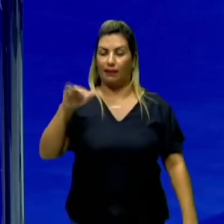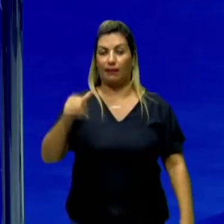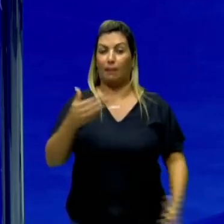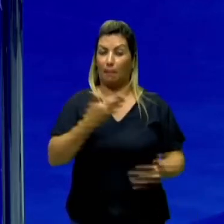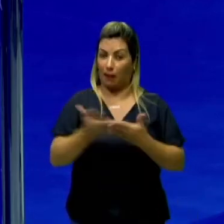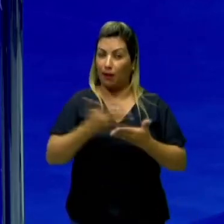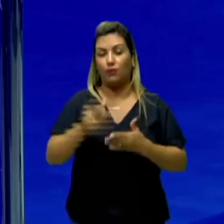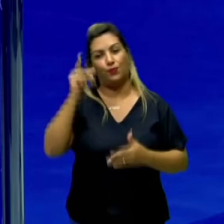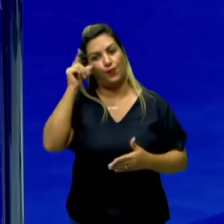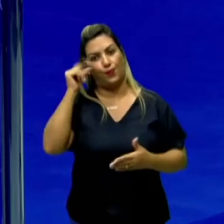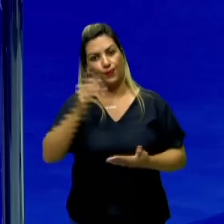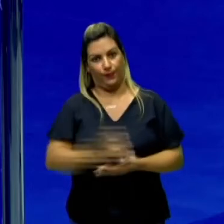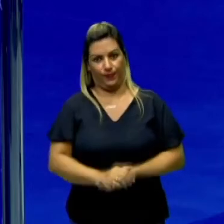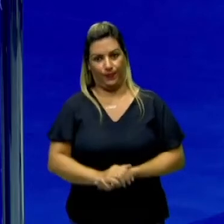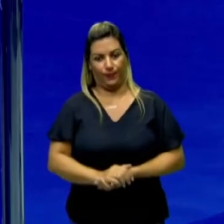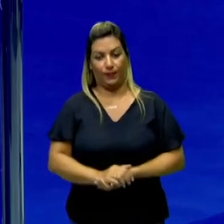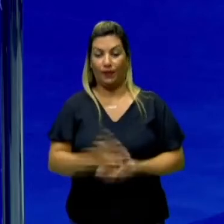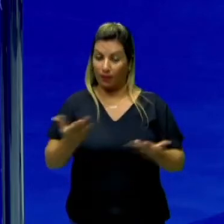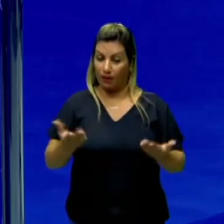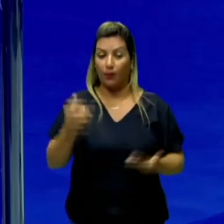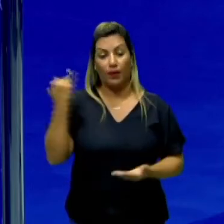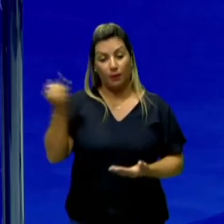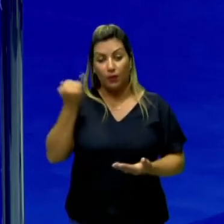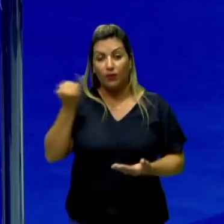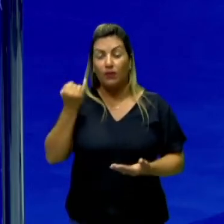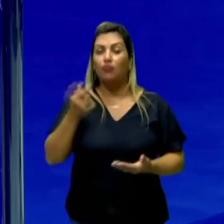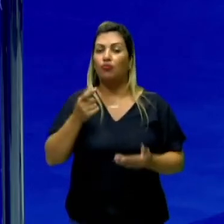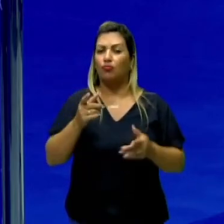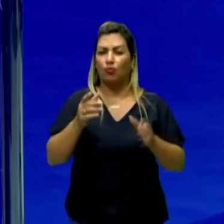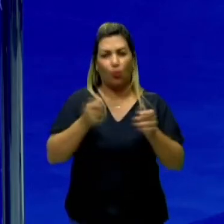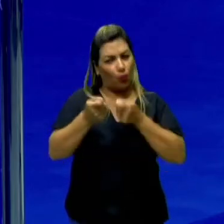sono. E esse hormônio é importante